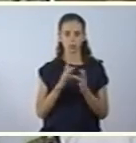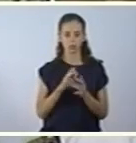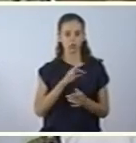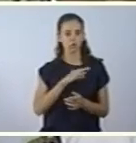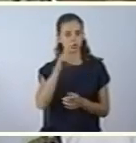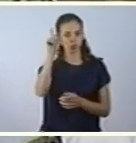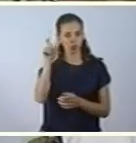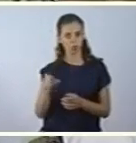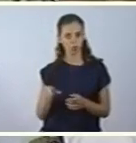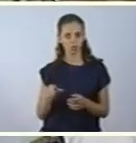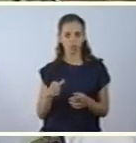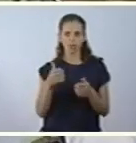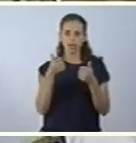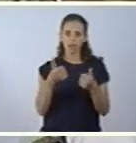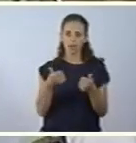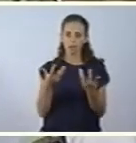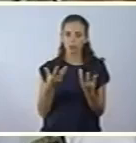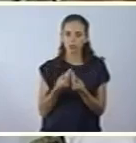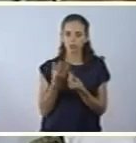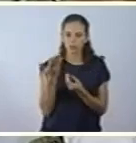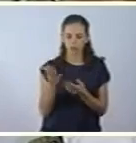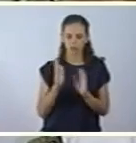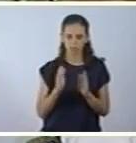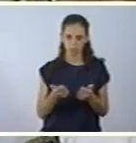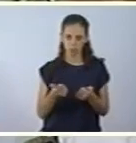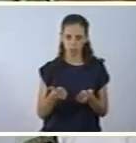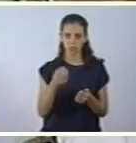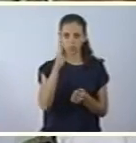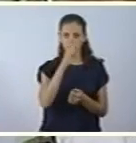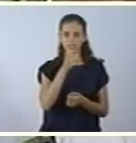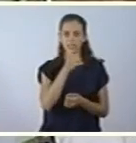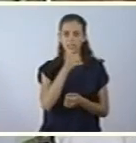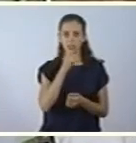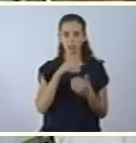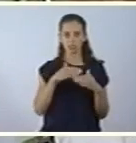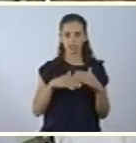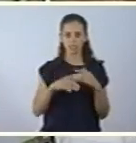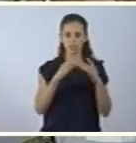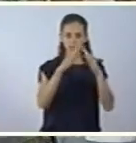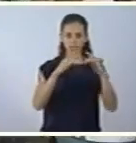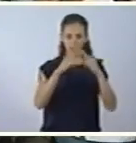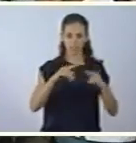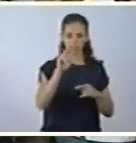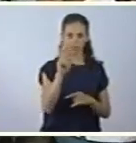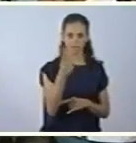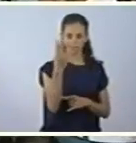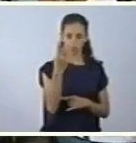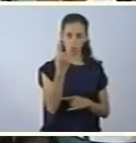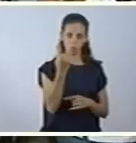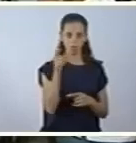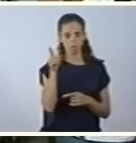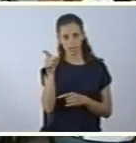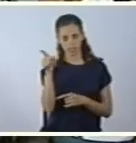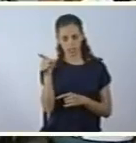Senhor, como é bom estarmos aqui. Se quiseres, farei aqui três tendas, uma para